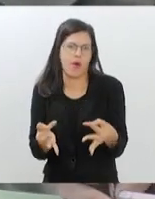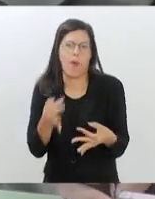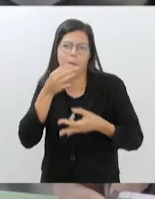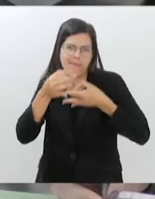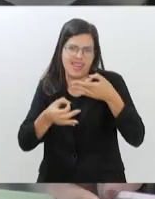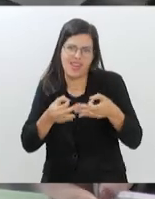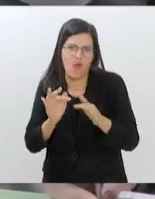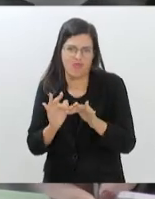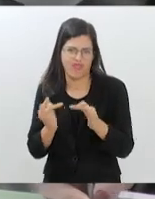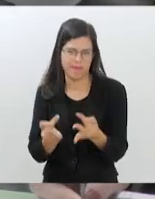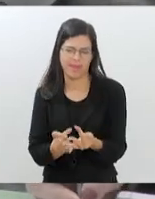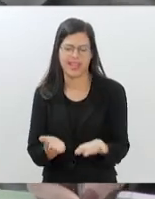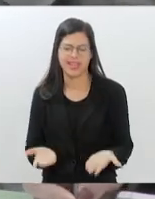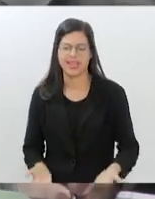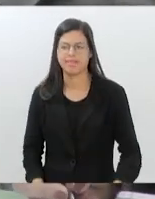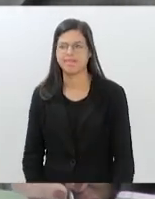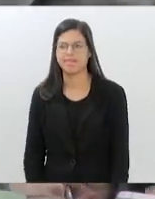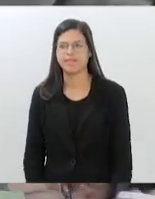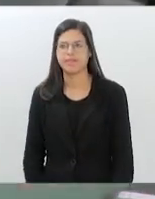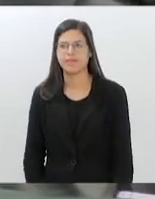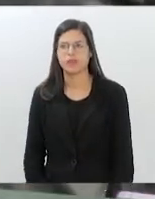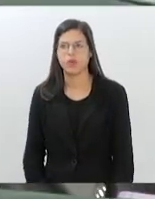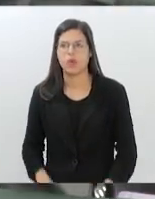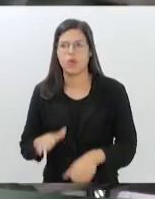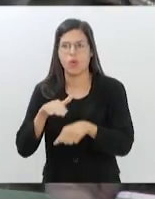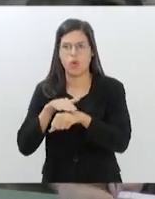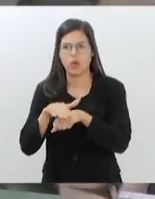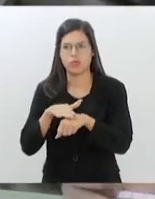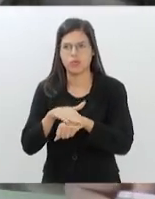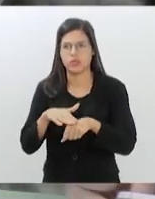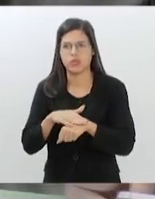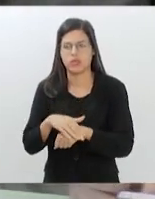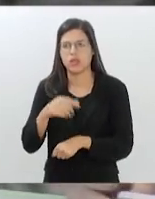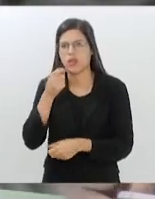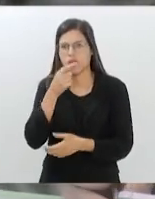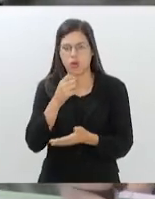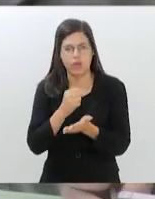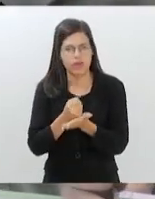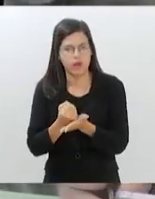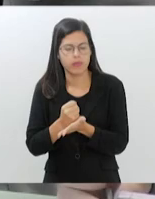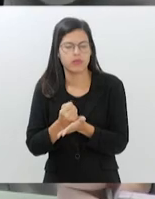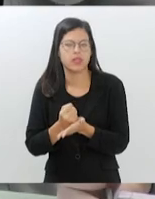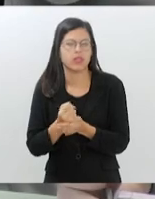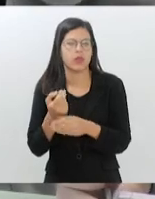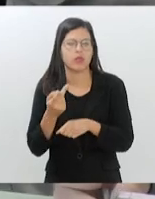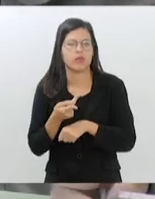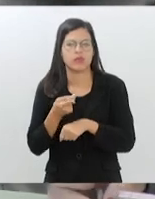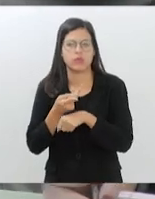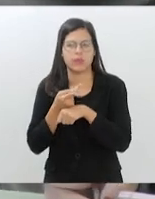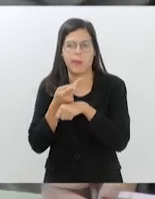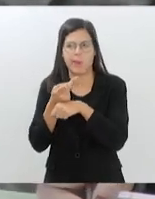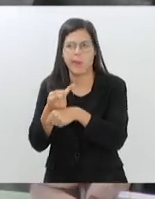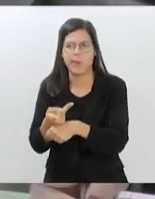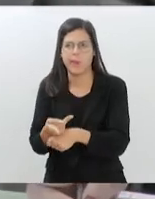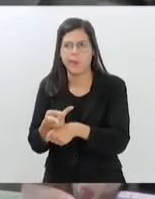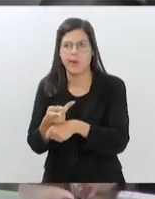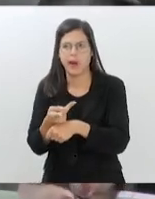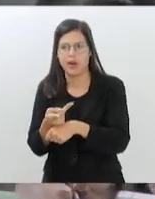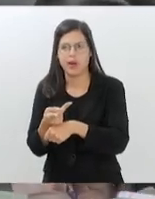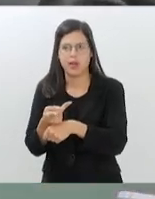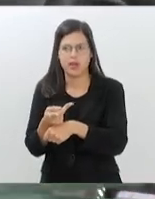familiar né e conversei com farmacêuticos procurei eh eh